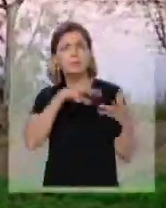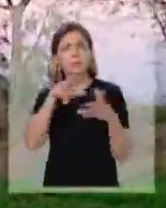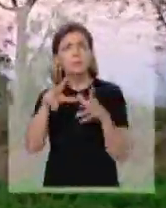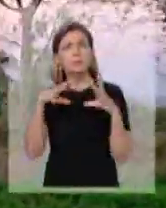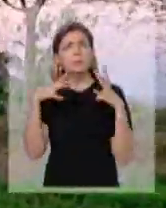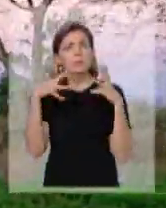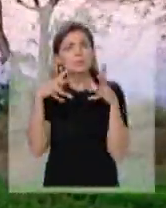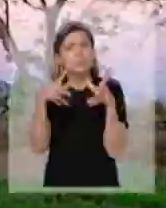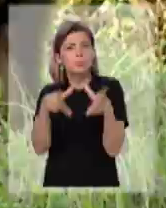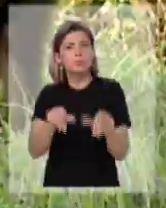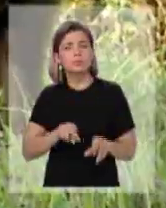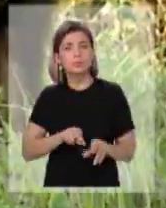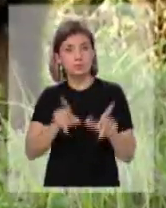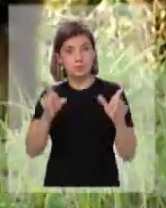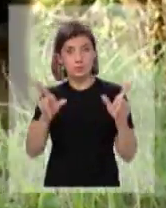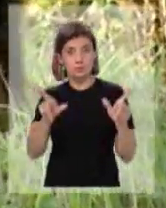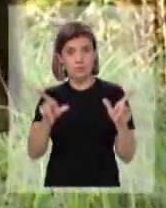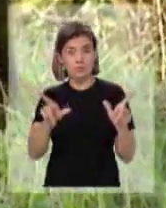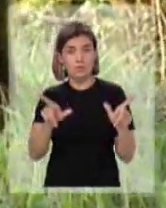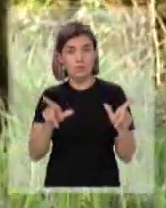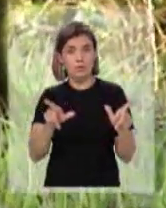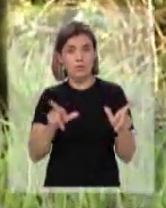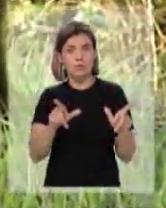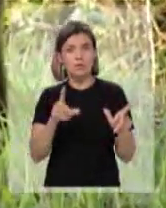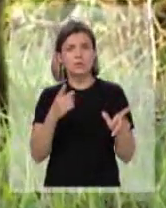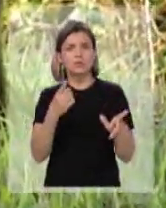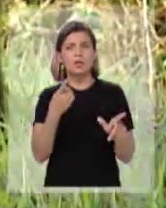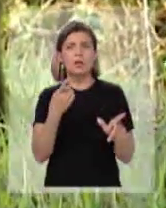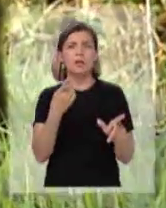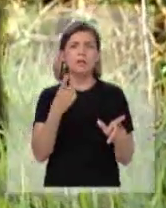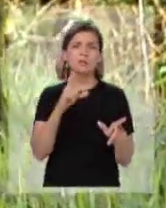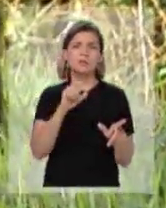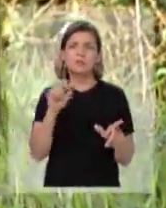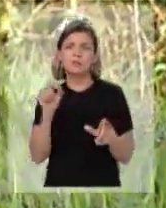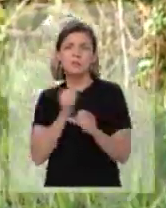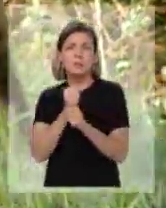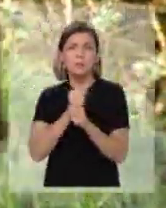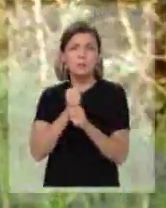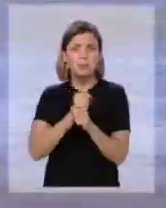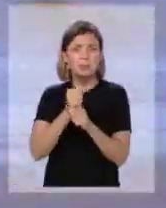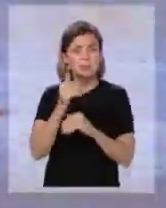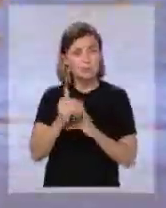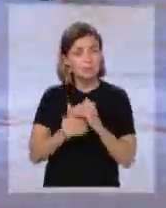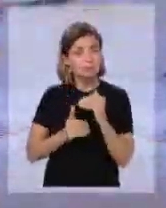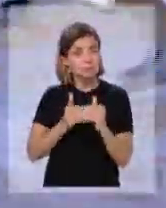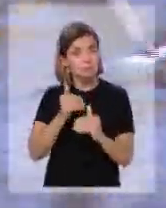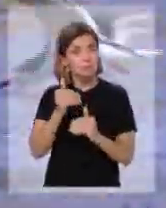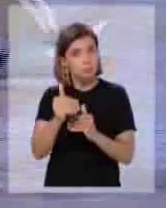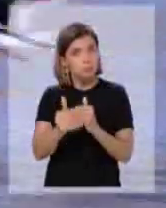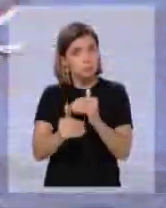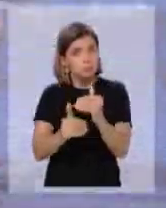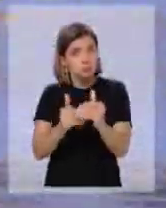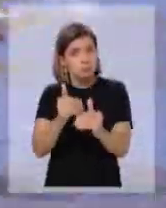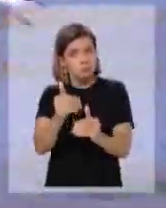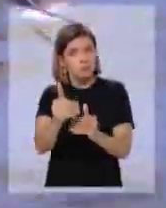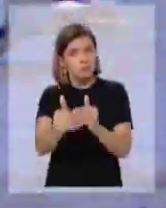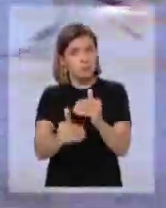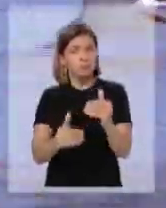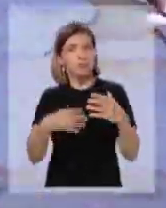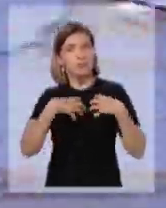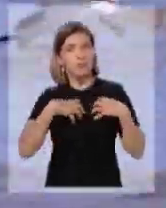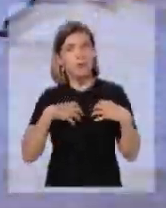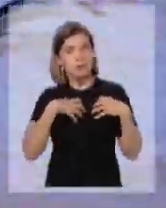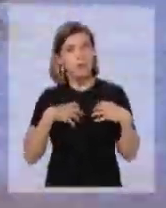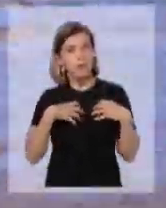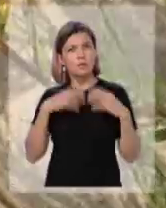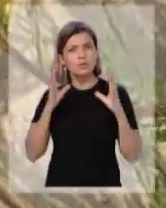Toda essa diversidade permitiu que em algumas centenas de milhões de anos, ao longo do processo evolutivo, os